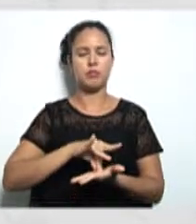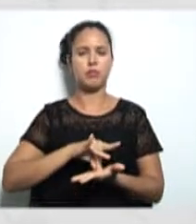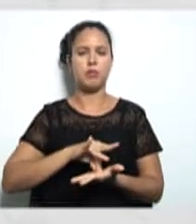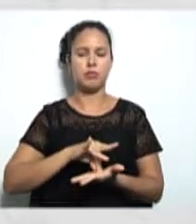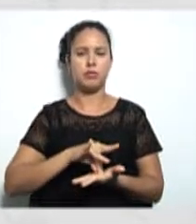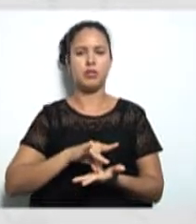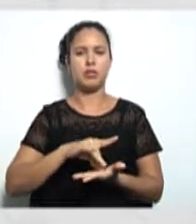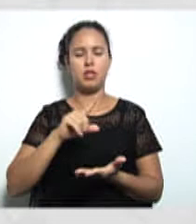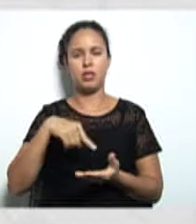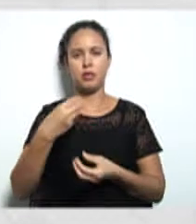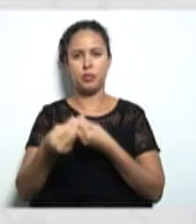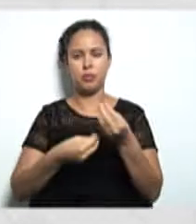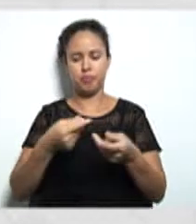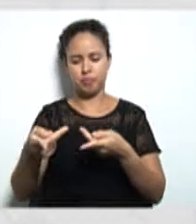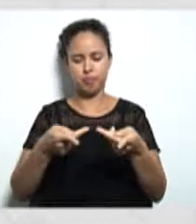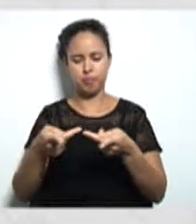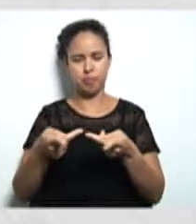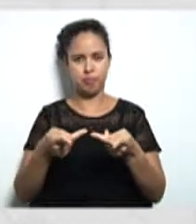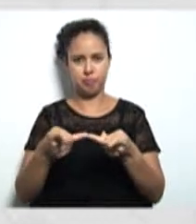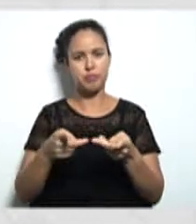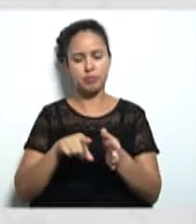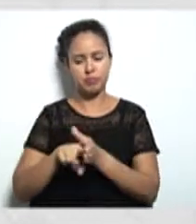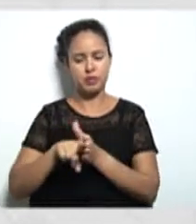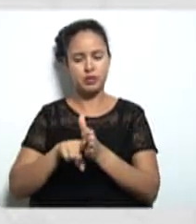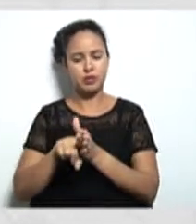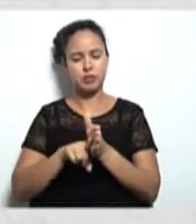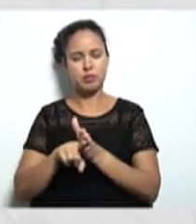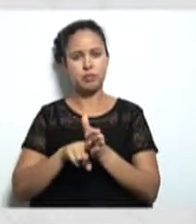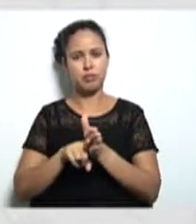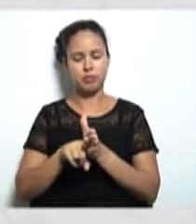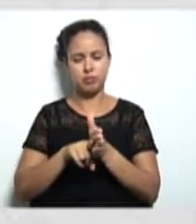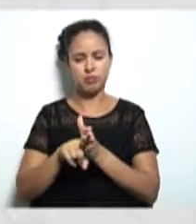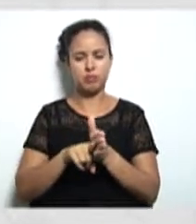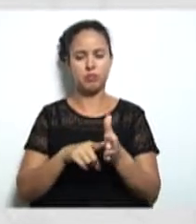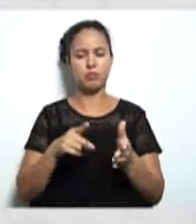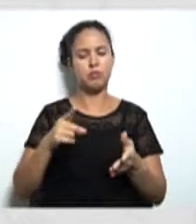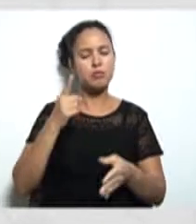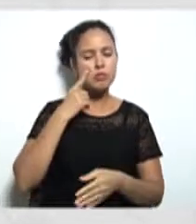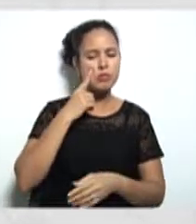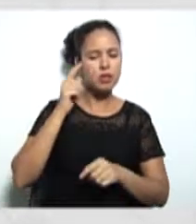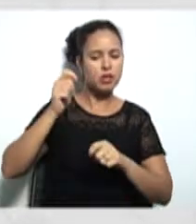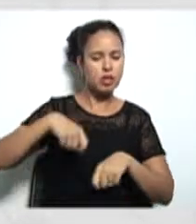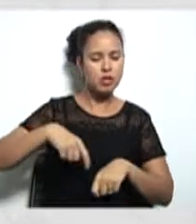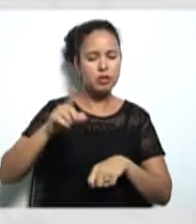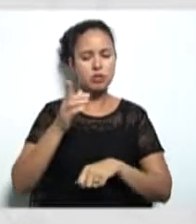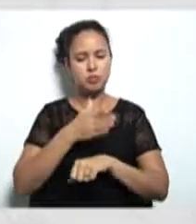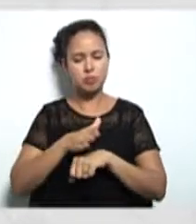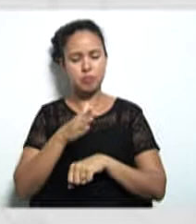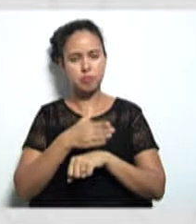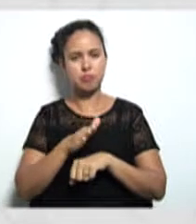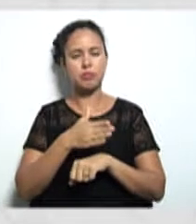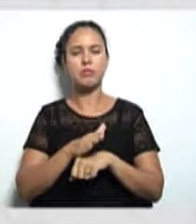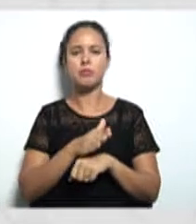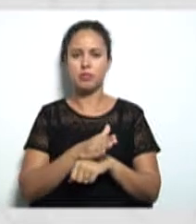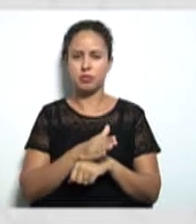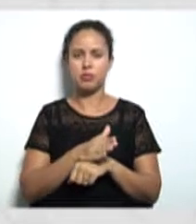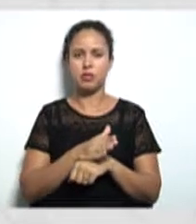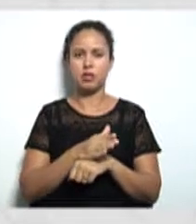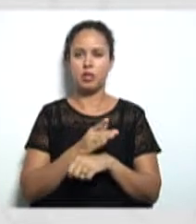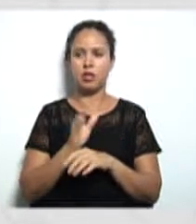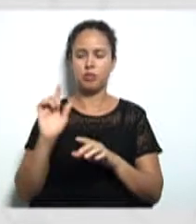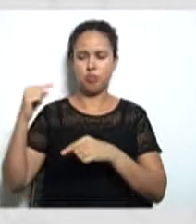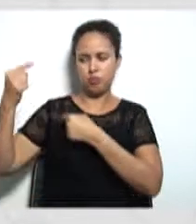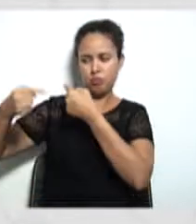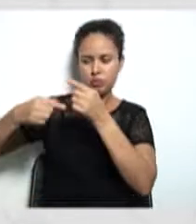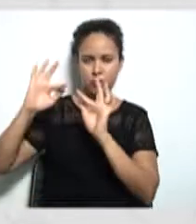por meio de pesquisa. Por isso que ele é verificável, porque você testa esse conhecimento. Então, esse não é produzido de geração para